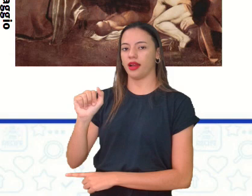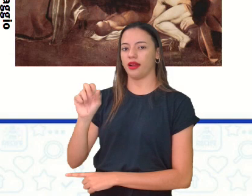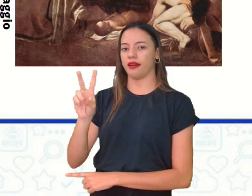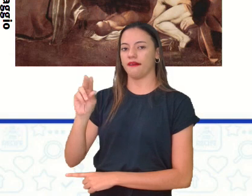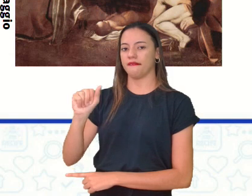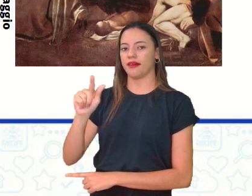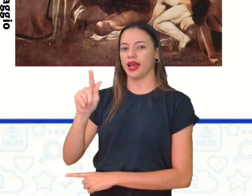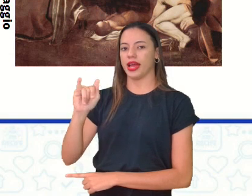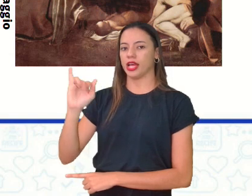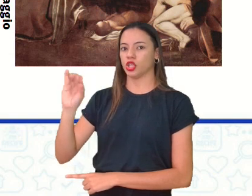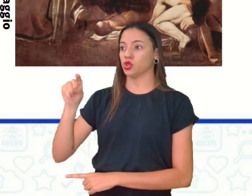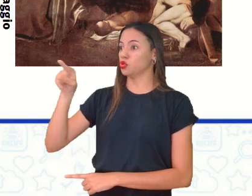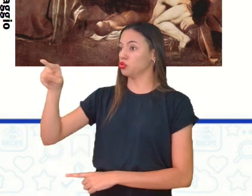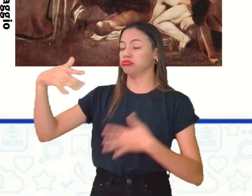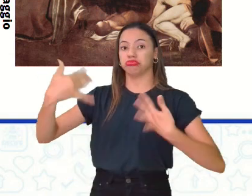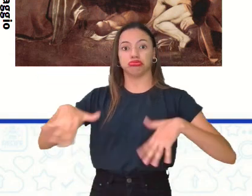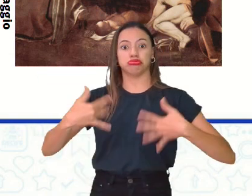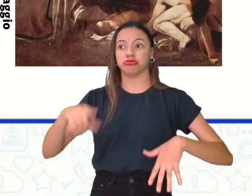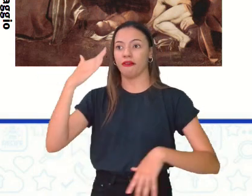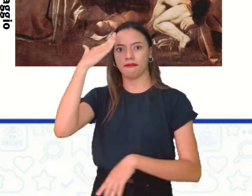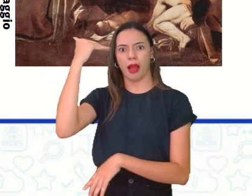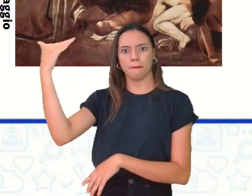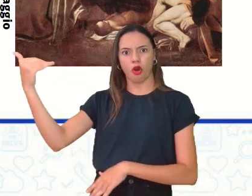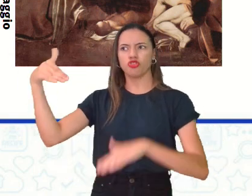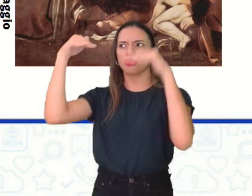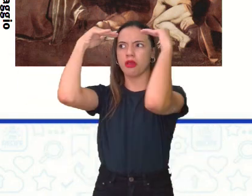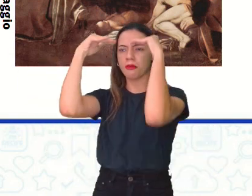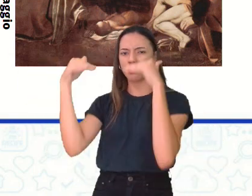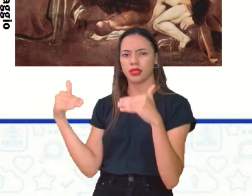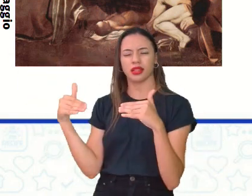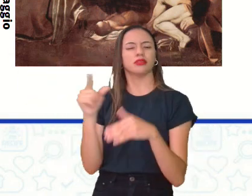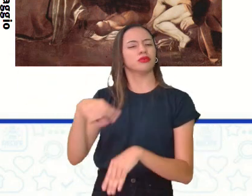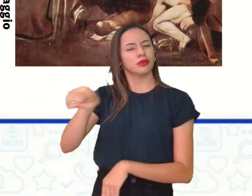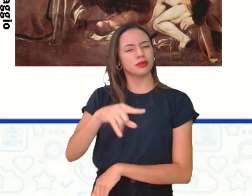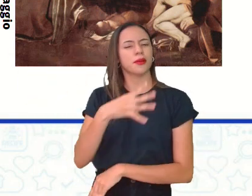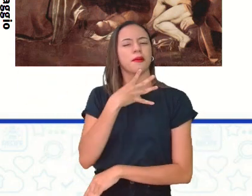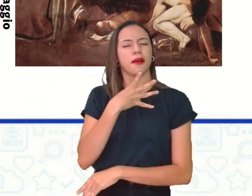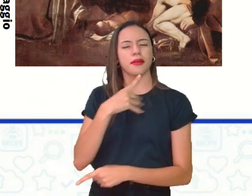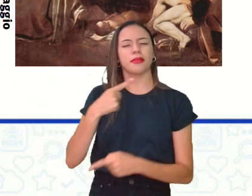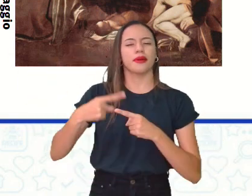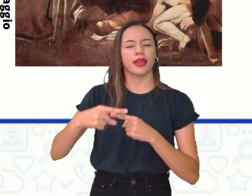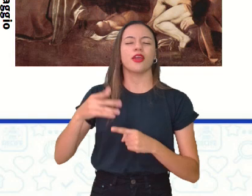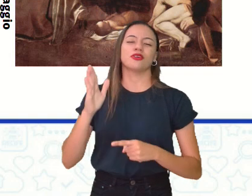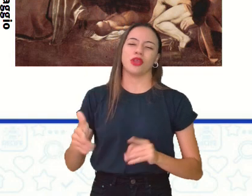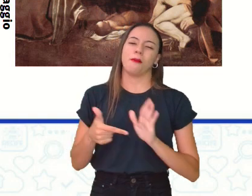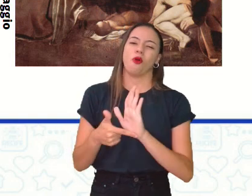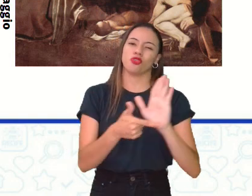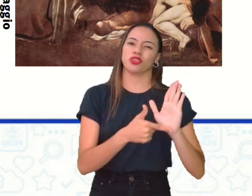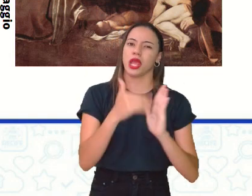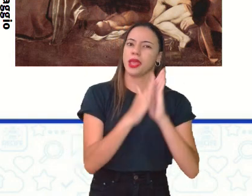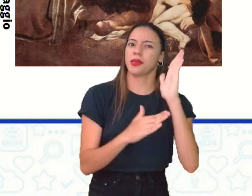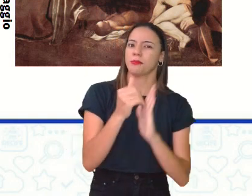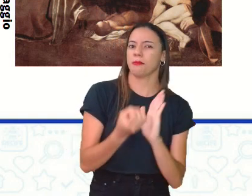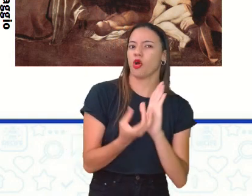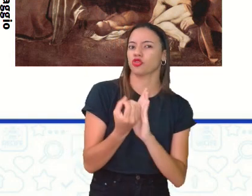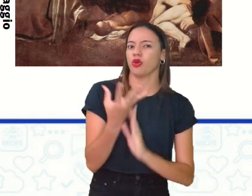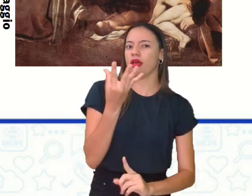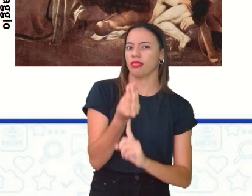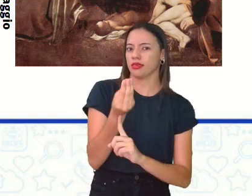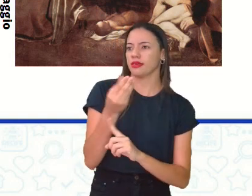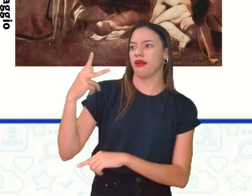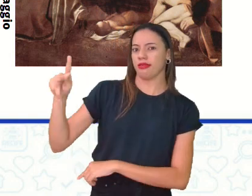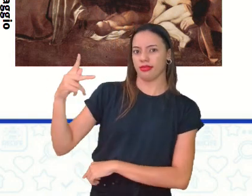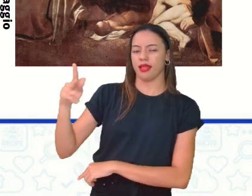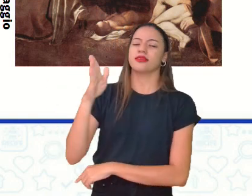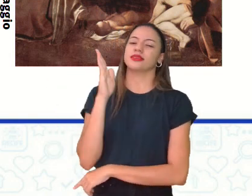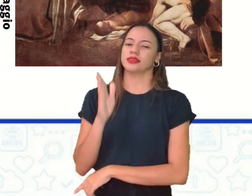respeitados, vocês já ouviram falar dele, porque eu sempre trago obras desse artista em outros momentos, tá? Então,